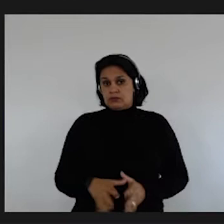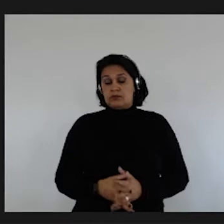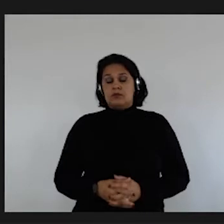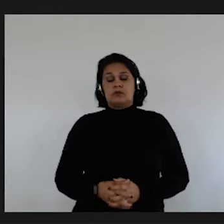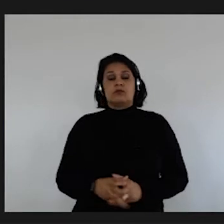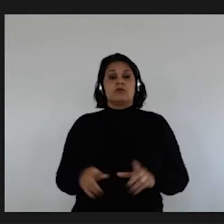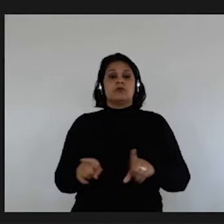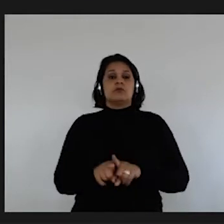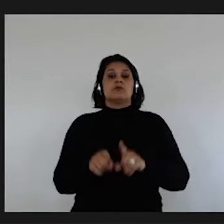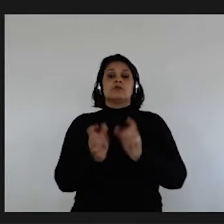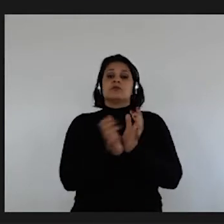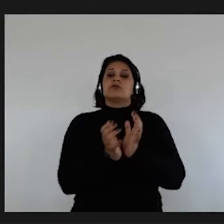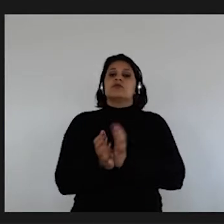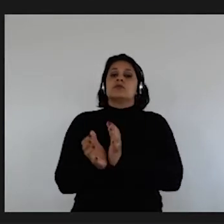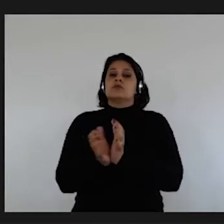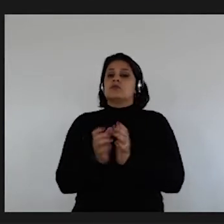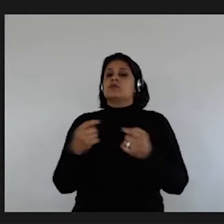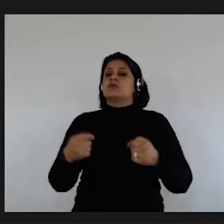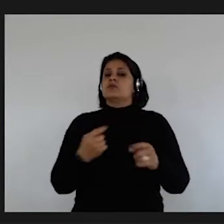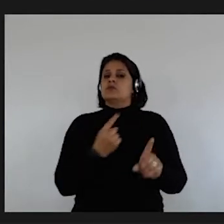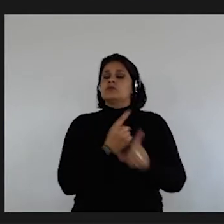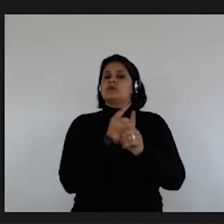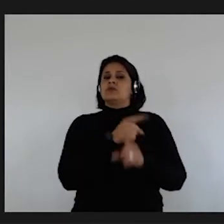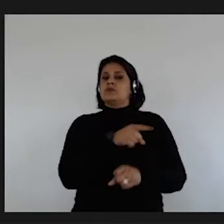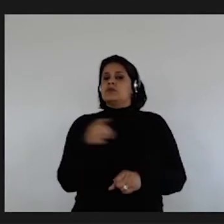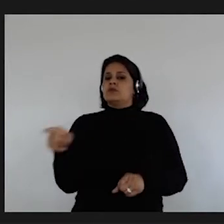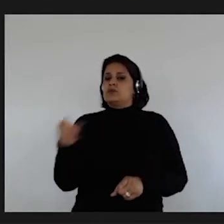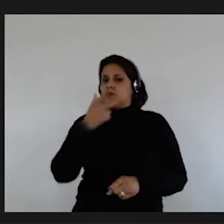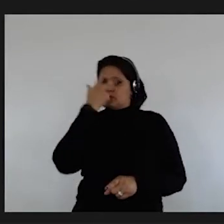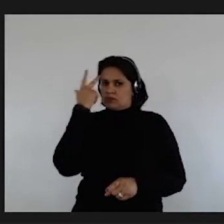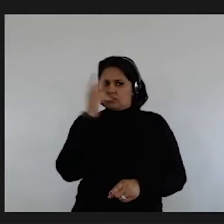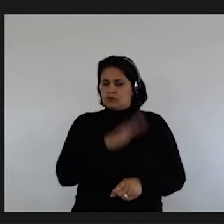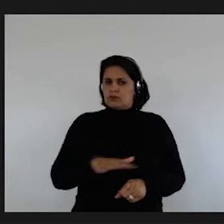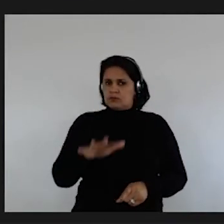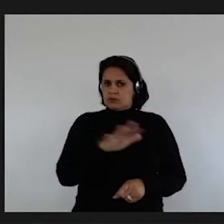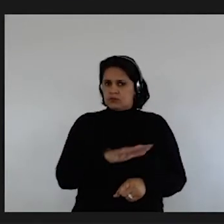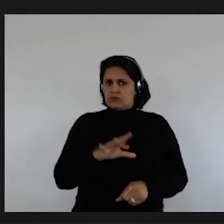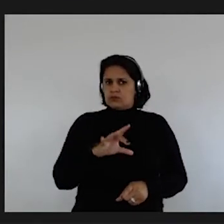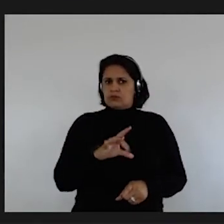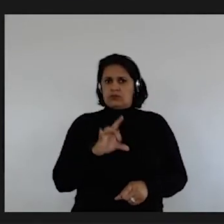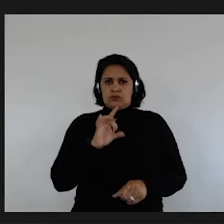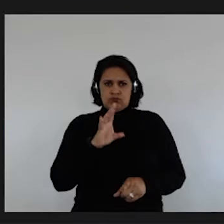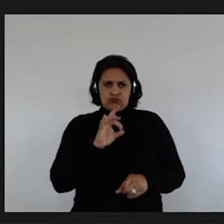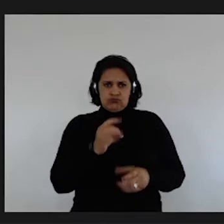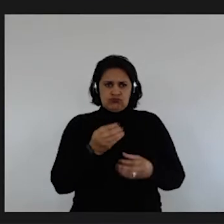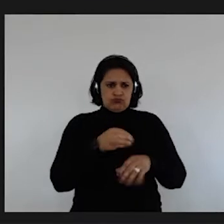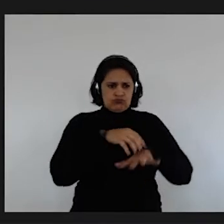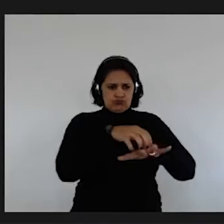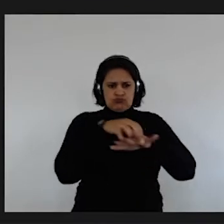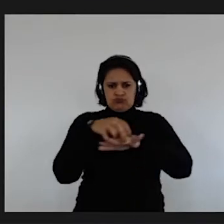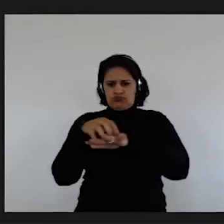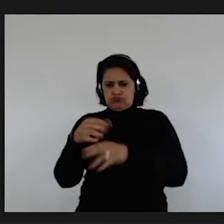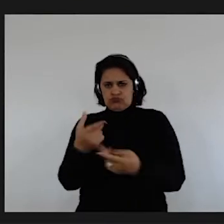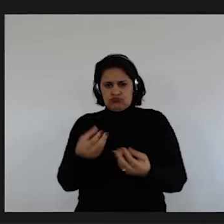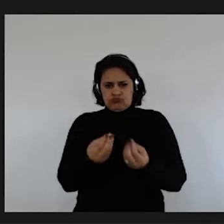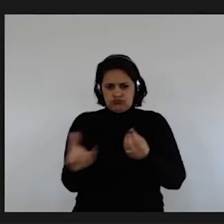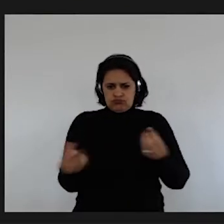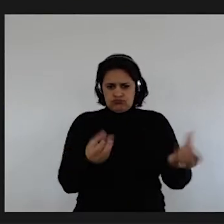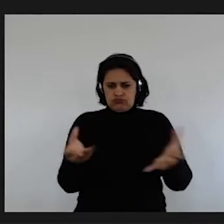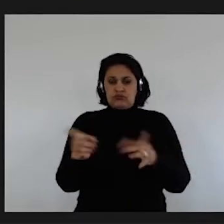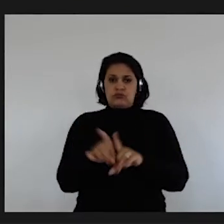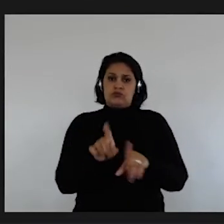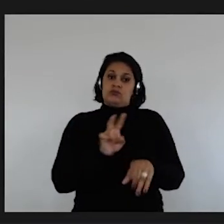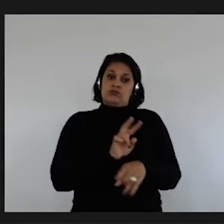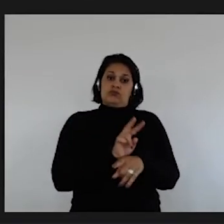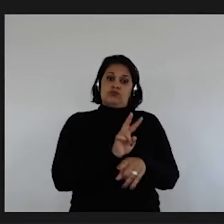buscam localizar para seus produtores, consumidores locais, visando não só a colocação dos seus produtos, como também preservar os